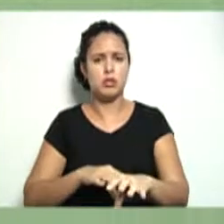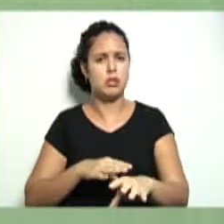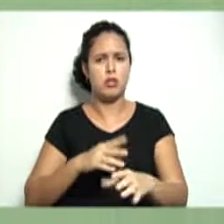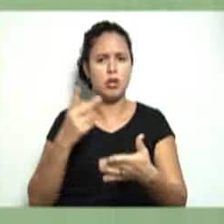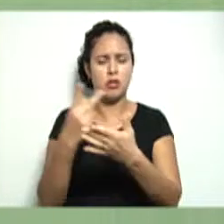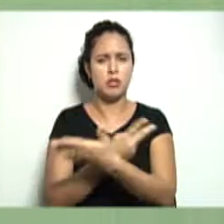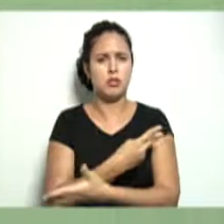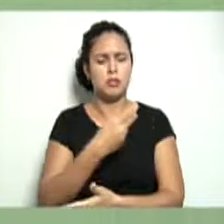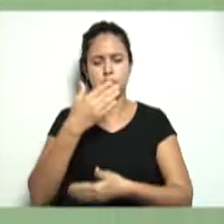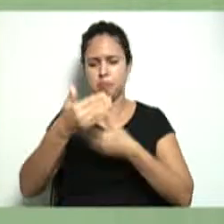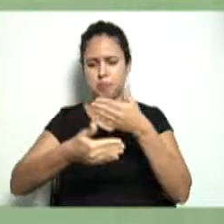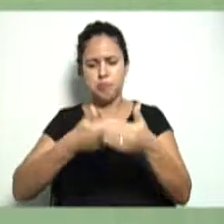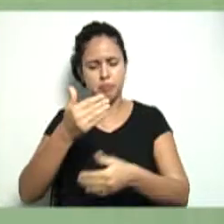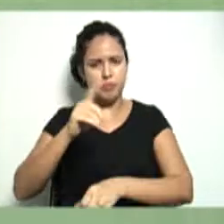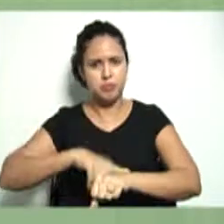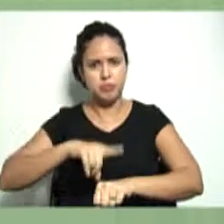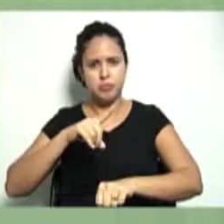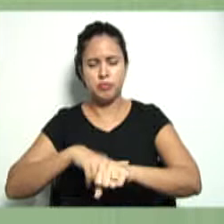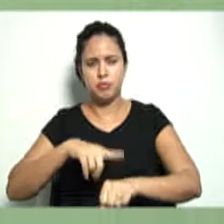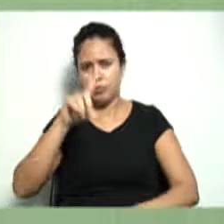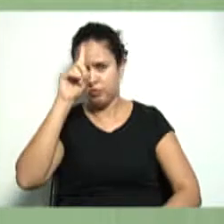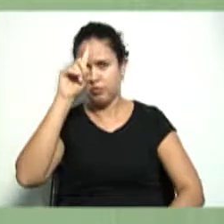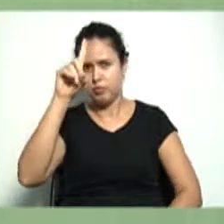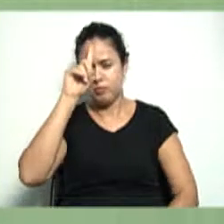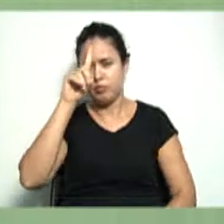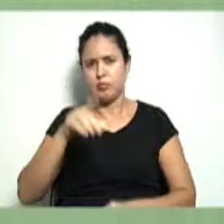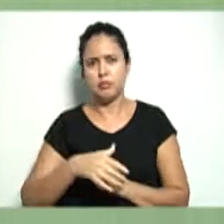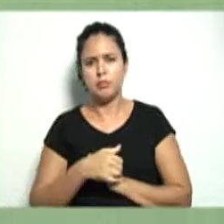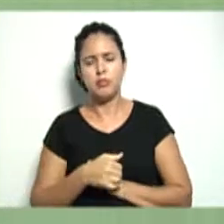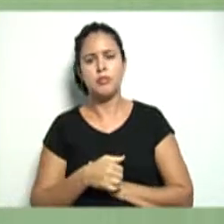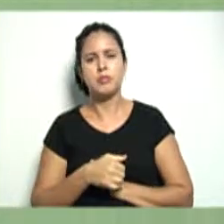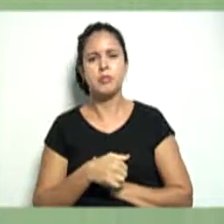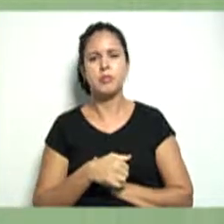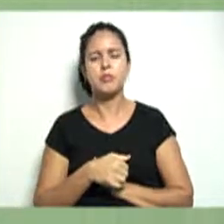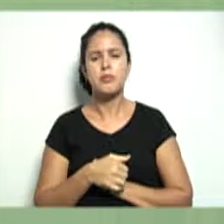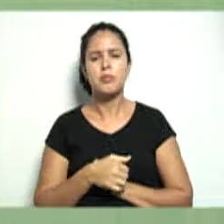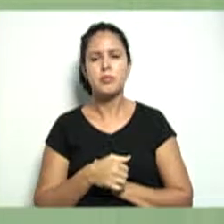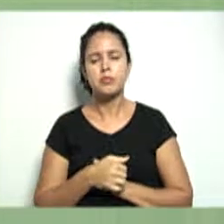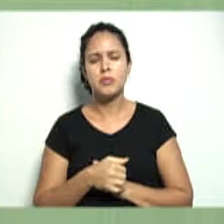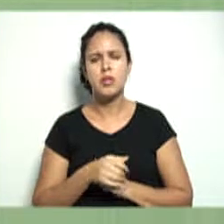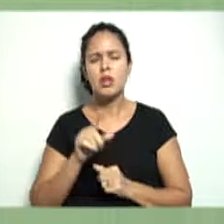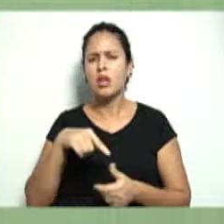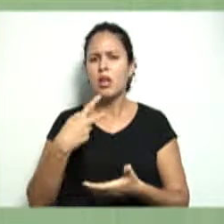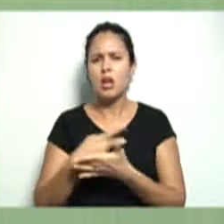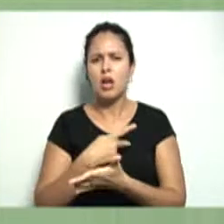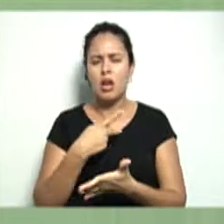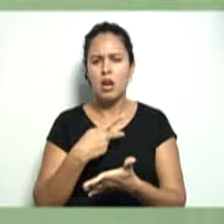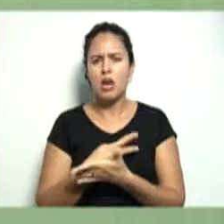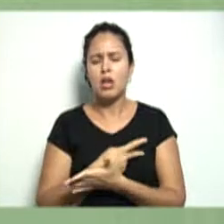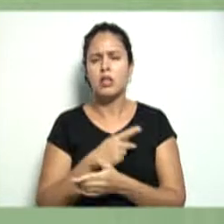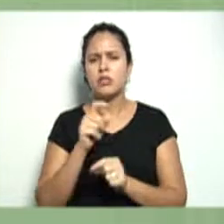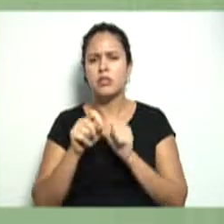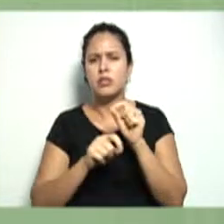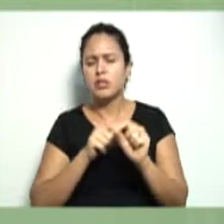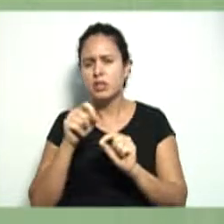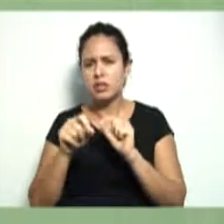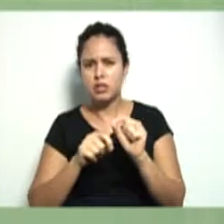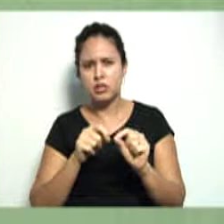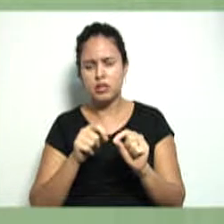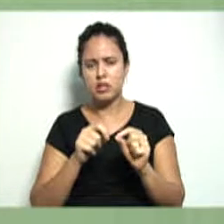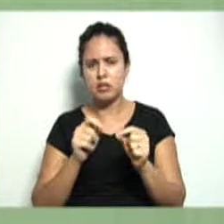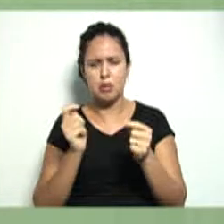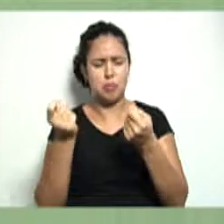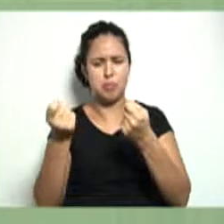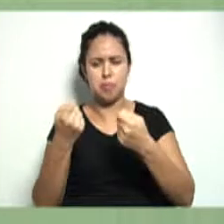tempo todo. Lembrem lá da aula. Vamos ver. É errado afirmar que não é preciso